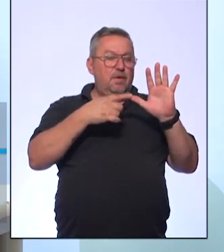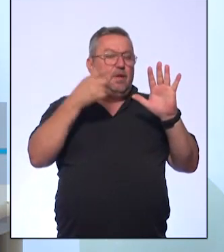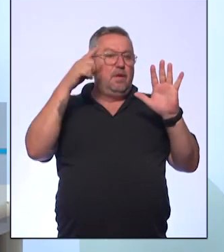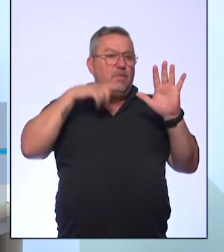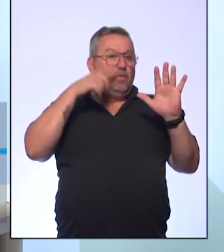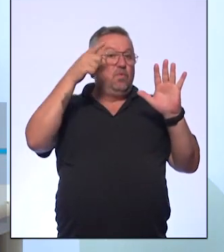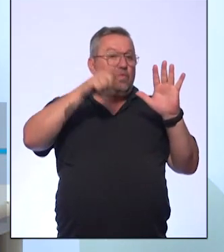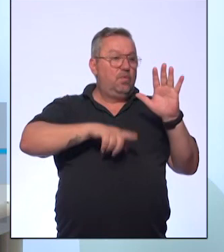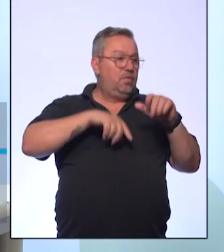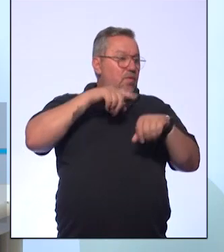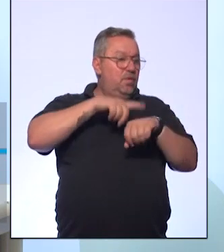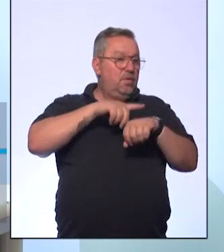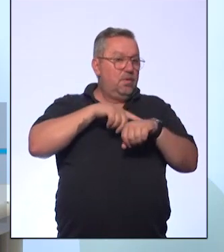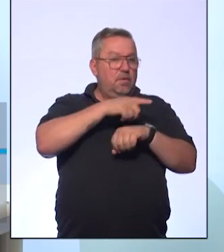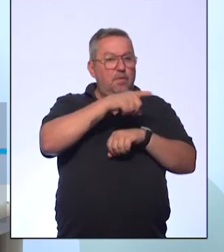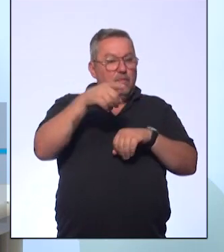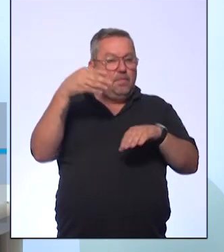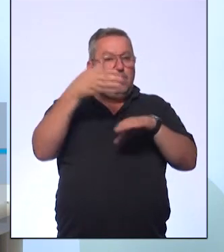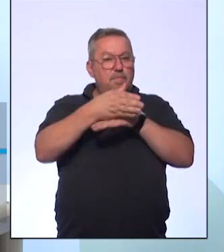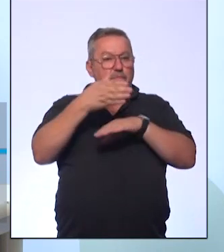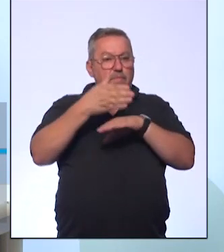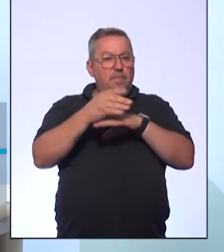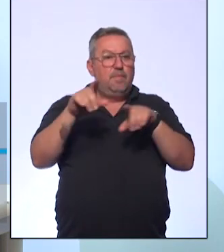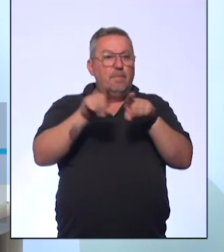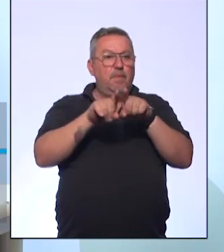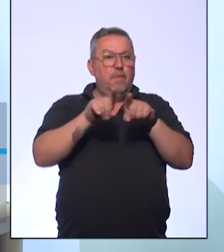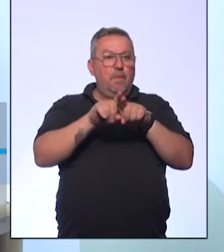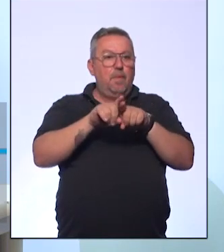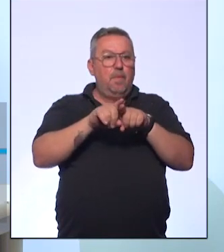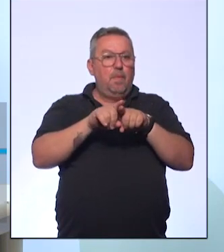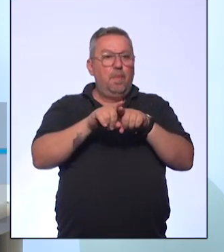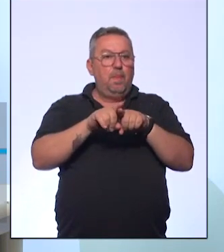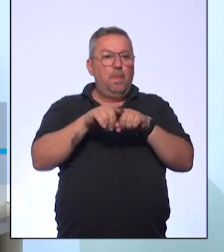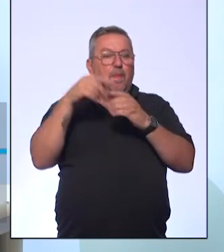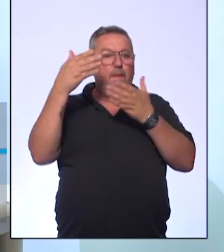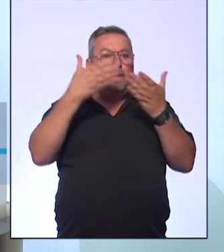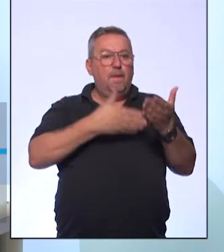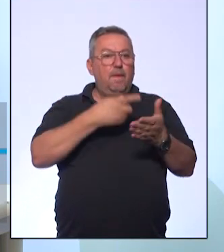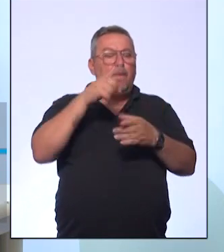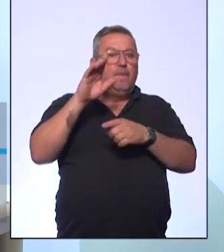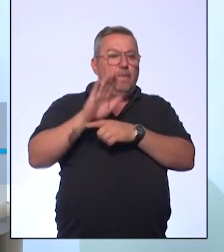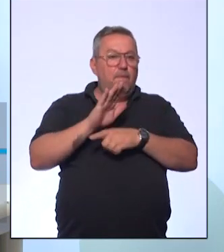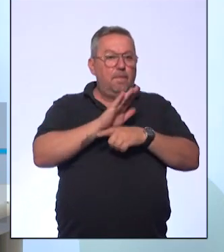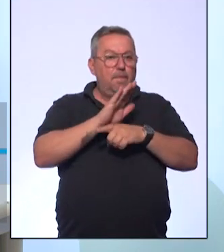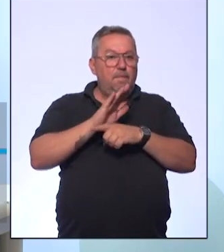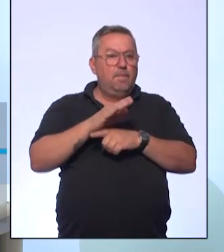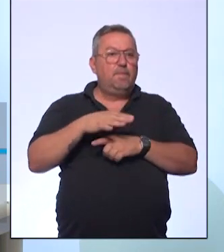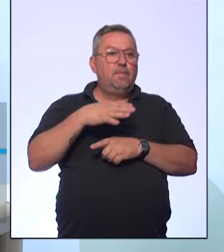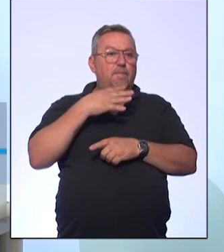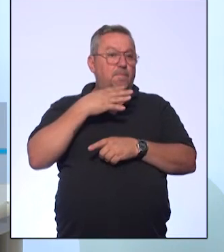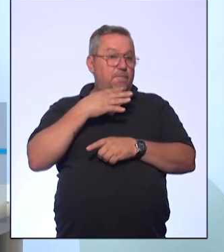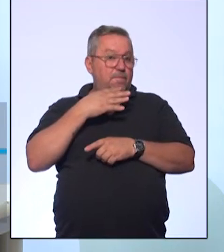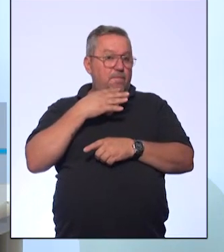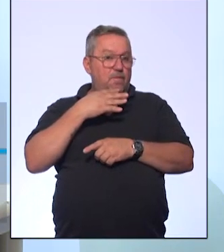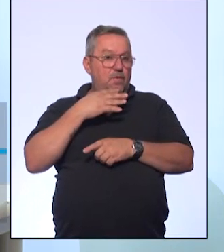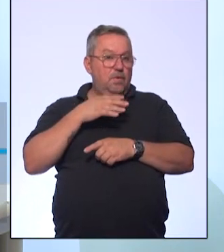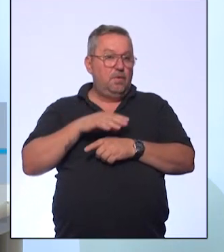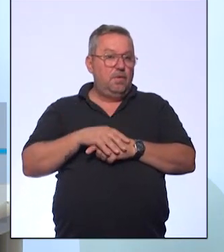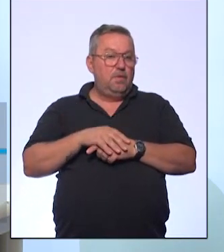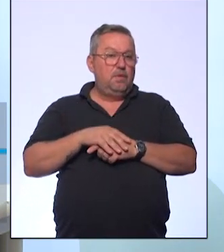outros momentos para que vocês participem, tragam as suas contribuições, os seus conhecimentos.